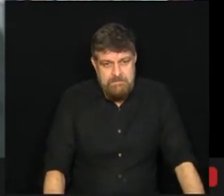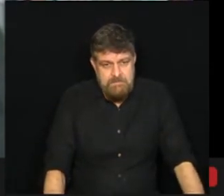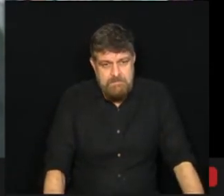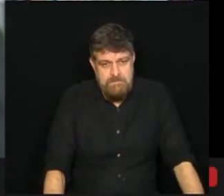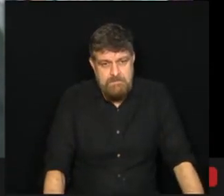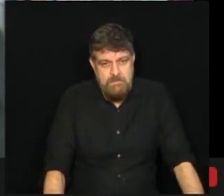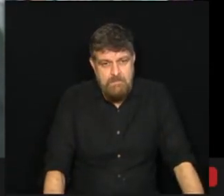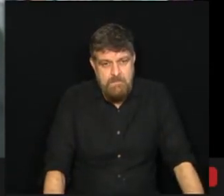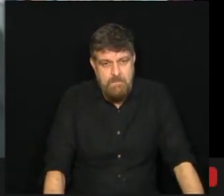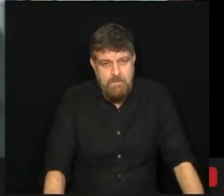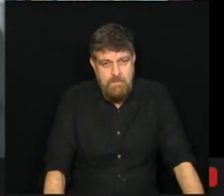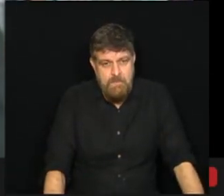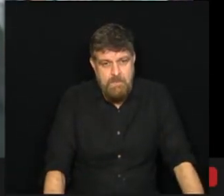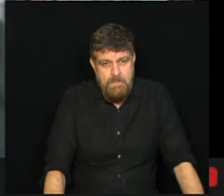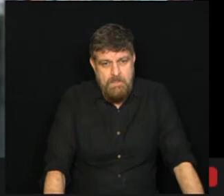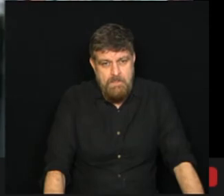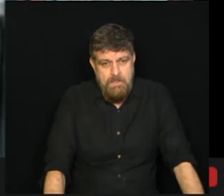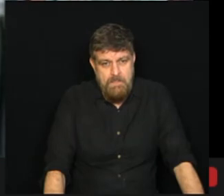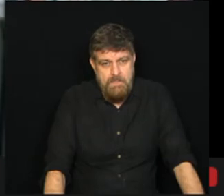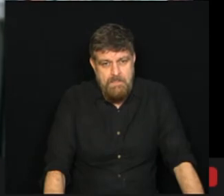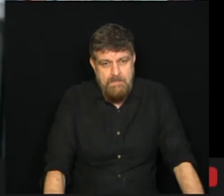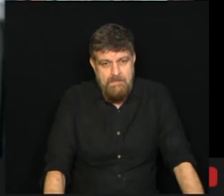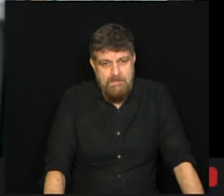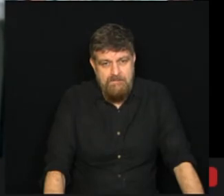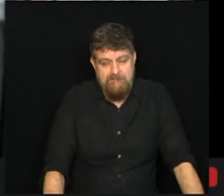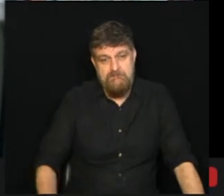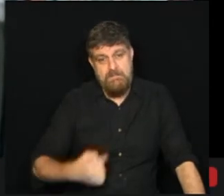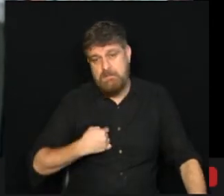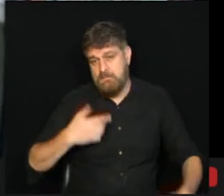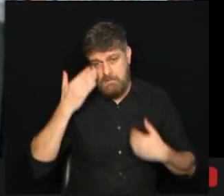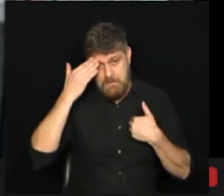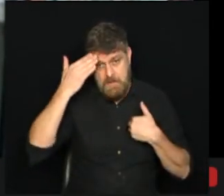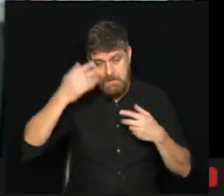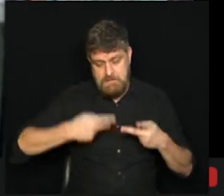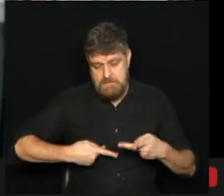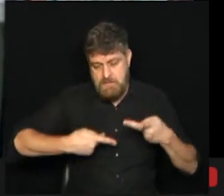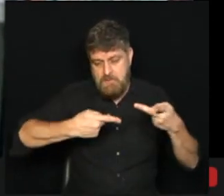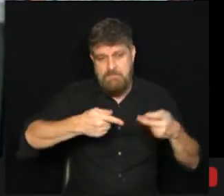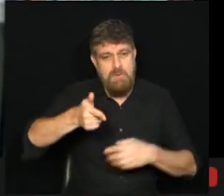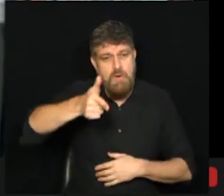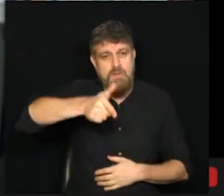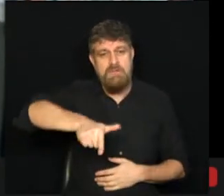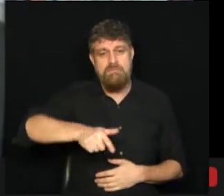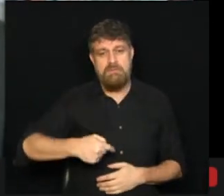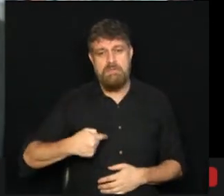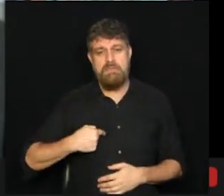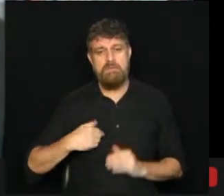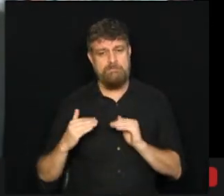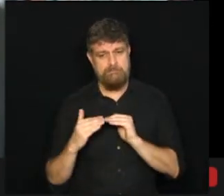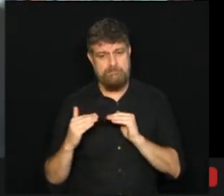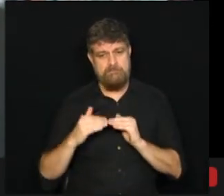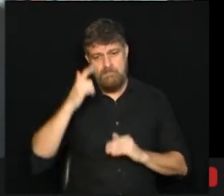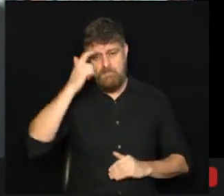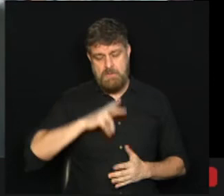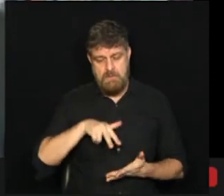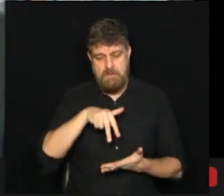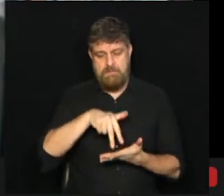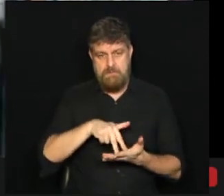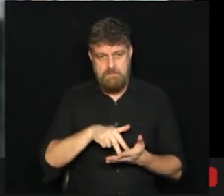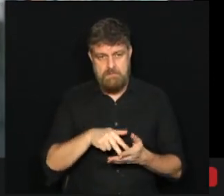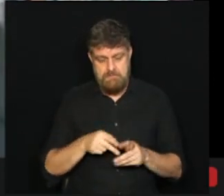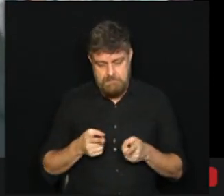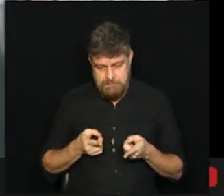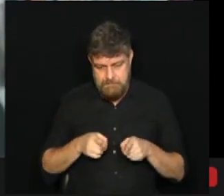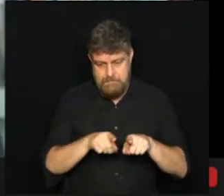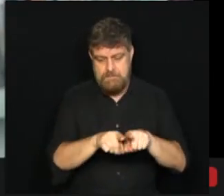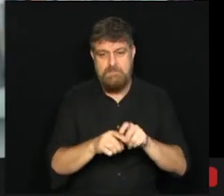Bom, eu agradeço o convite, mais uma vez eu reitero nossa disposição e seguimos juntos. Saúdo aqui